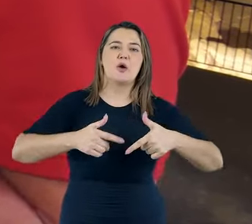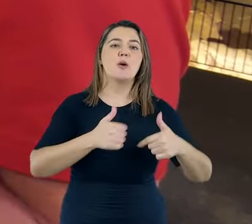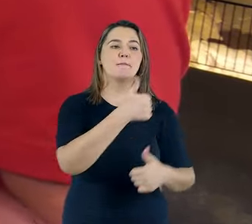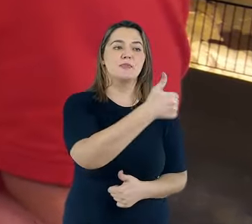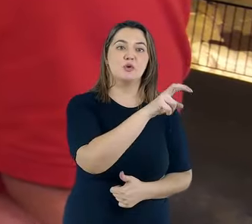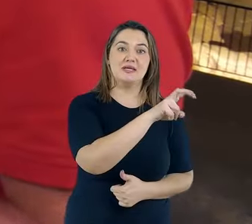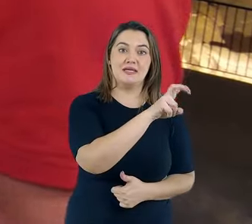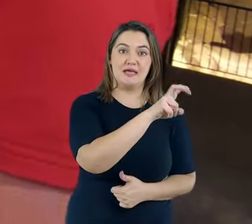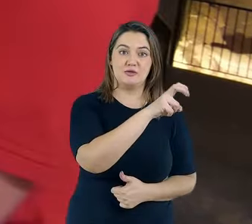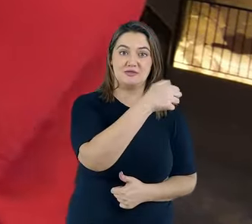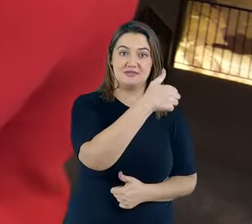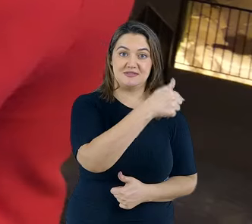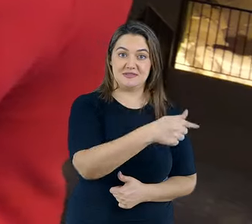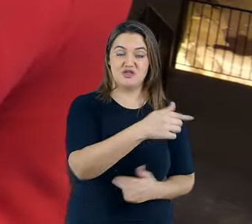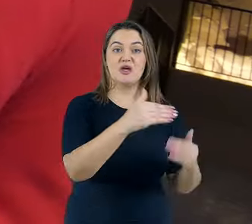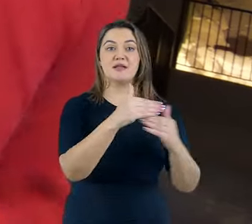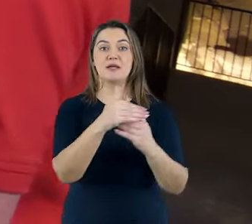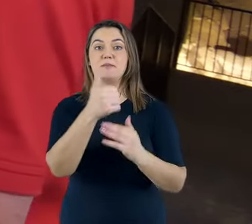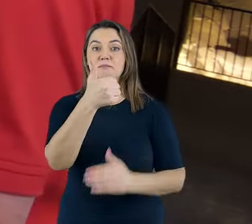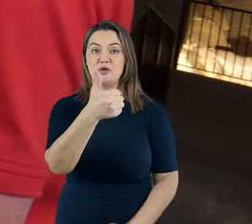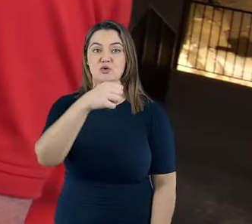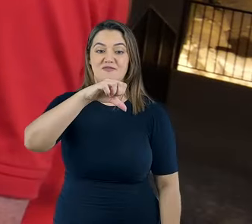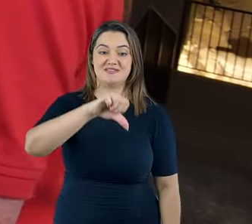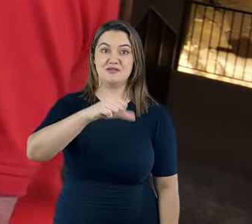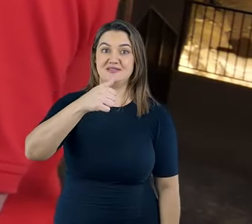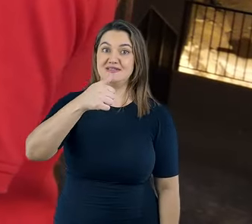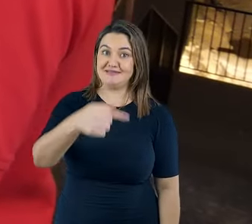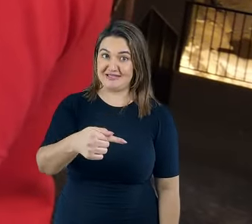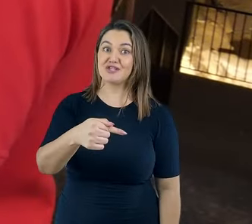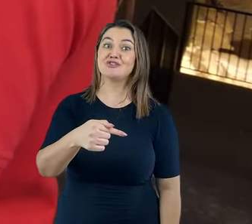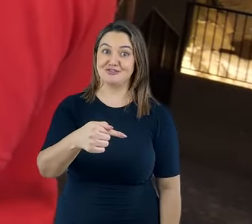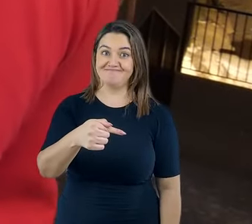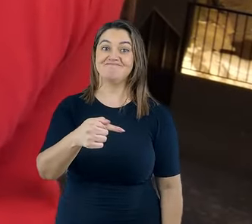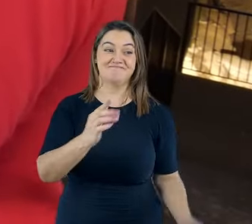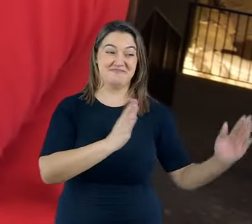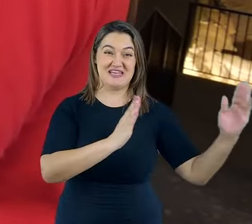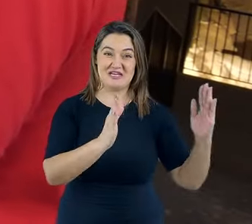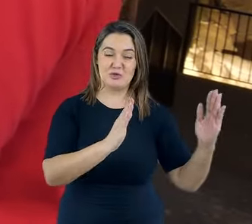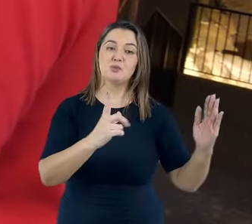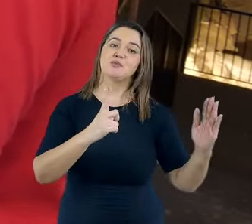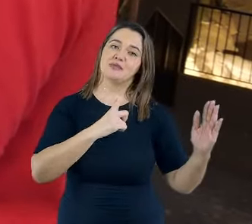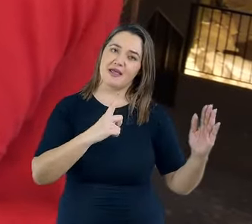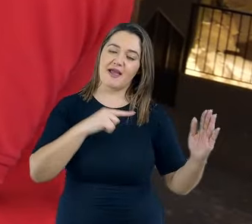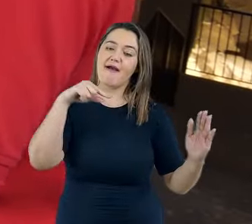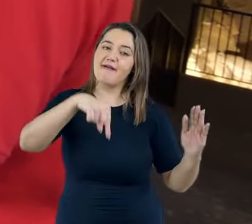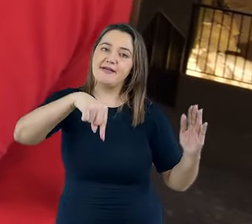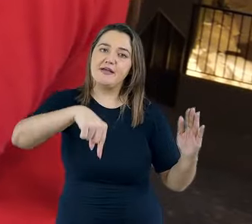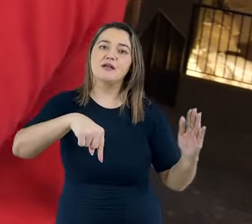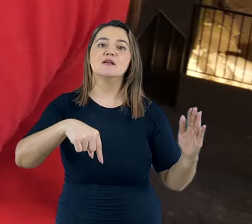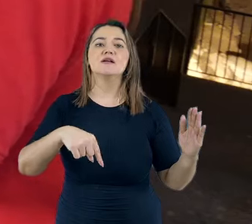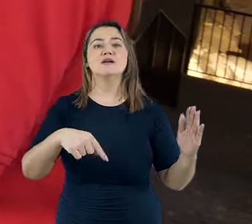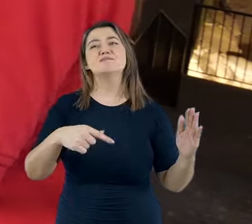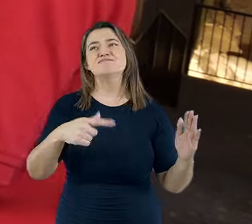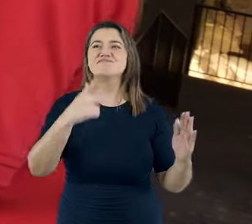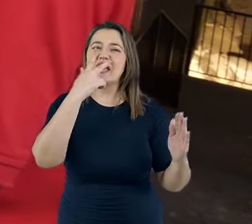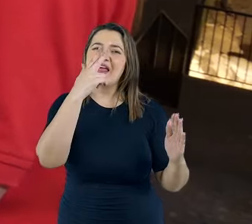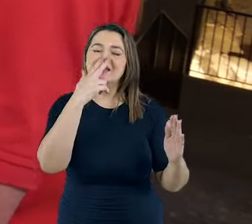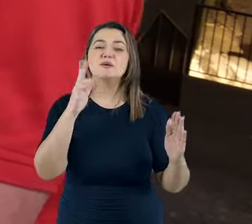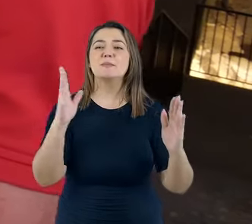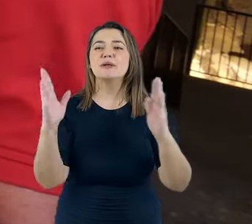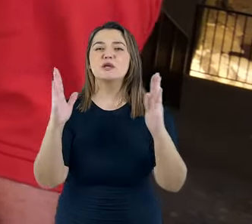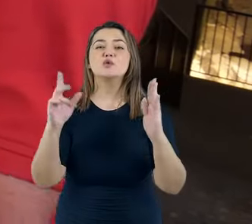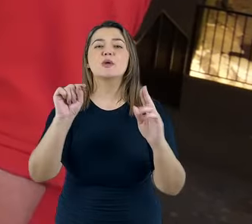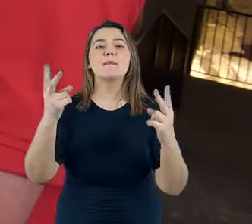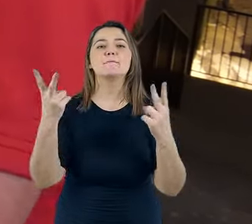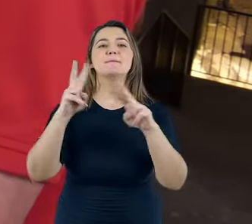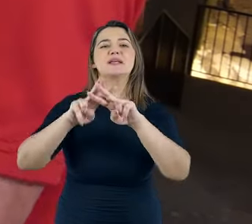anos 1517 e 1917. Então, vemos aqui o que seria hoje em dia uma prisão. Inclusive,